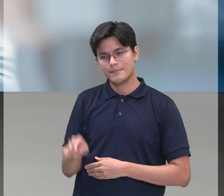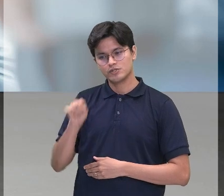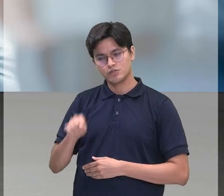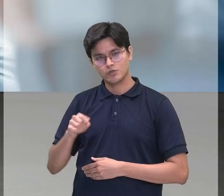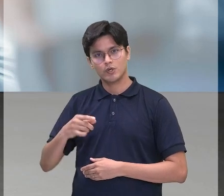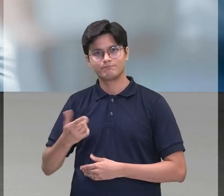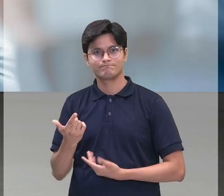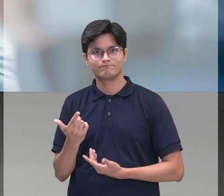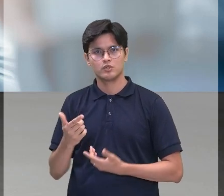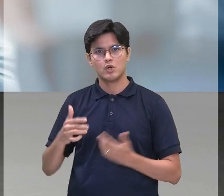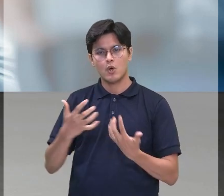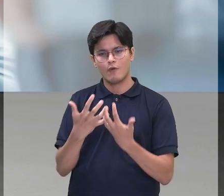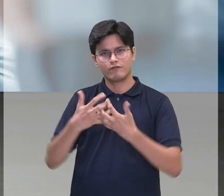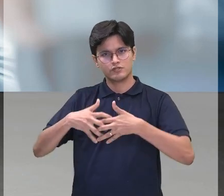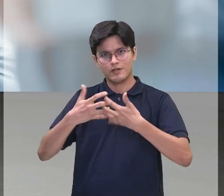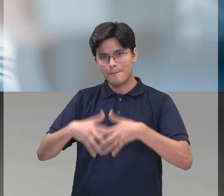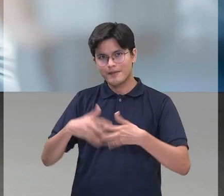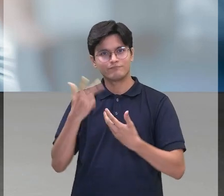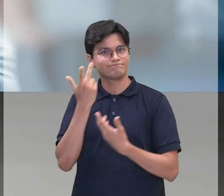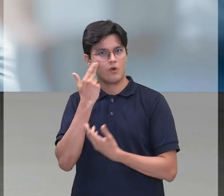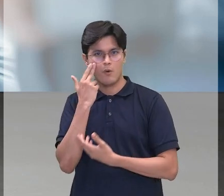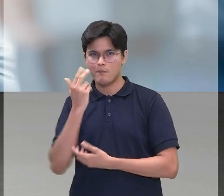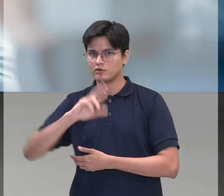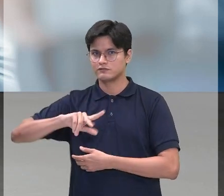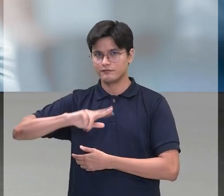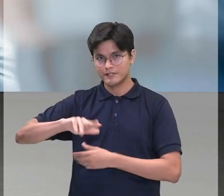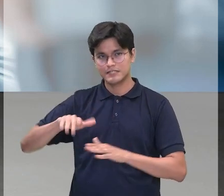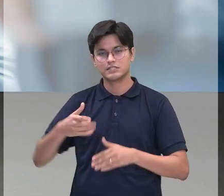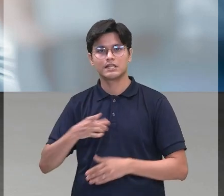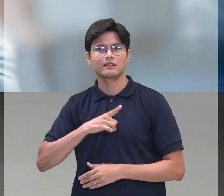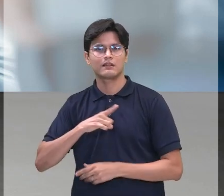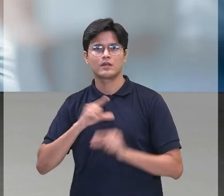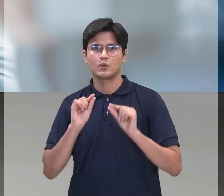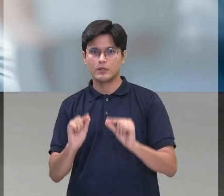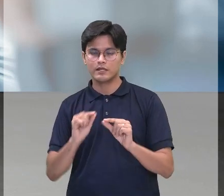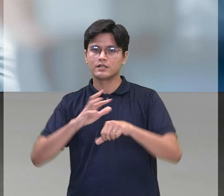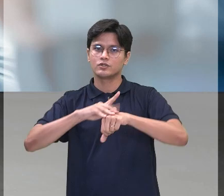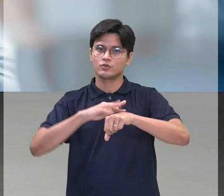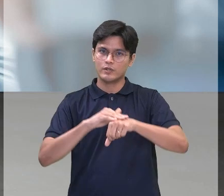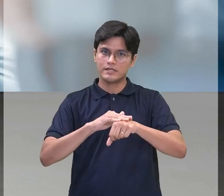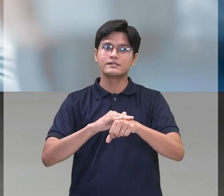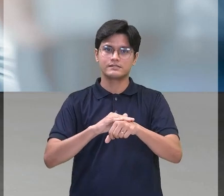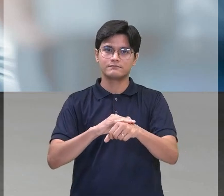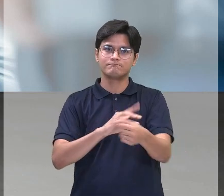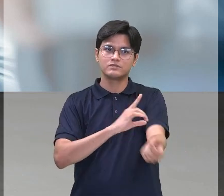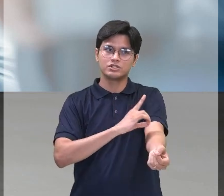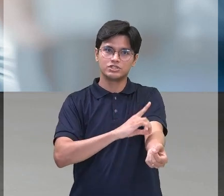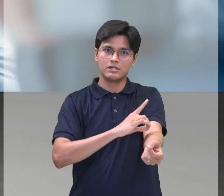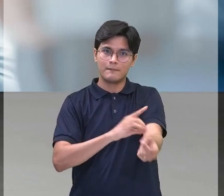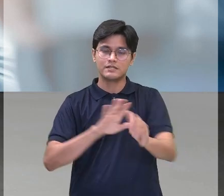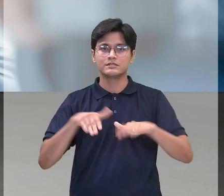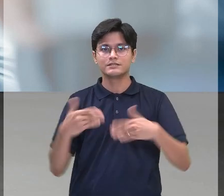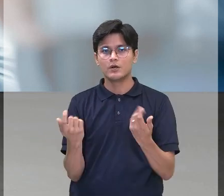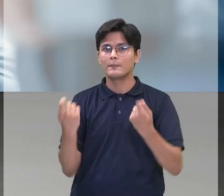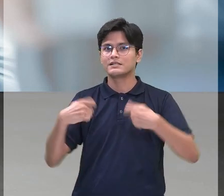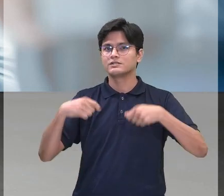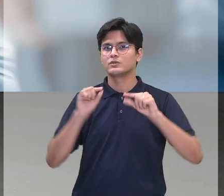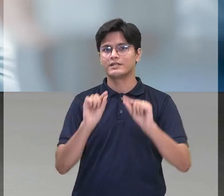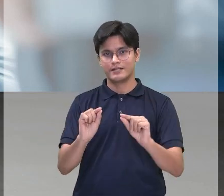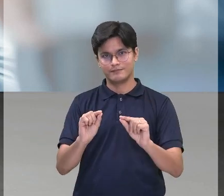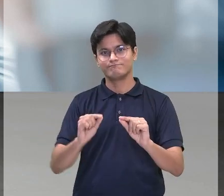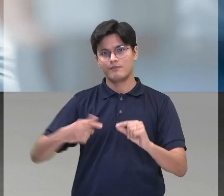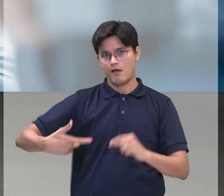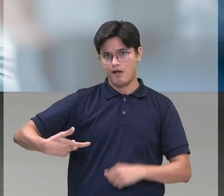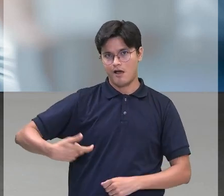tem aquela doença chamada de diabetes, né? Então, quando isso acontece, a pessoa precisa o quê? Aplicar insulina. E aí,